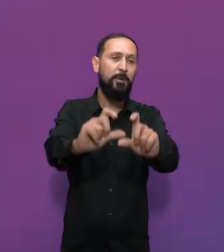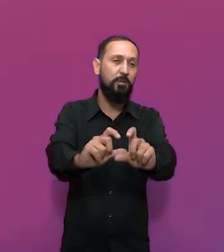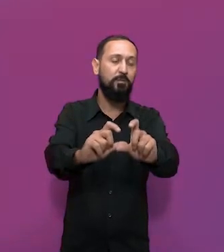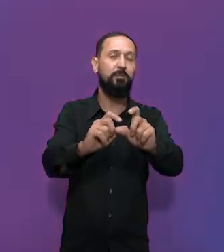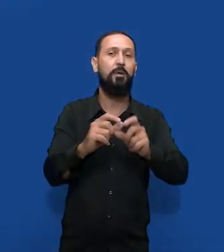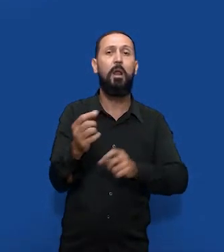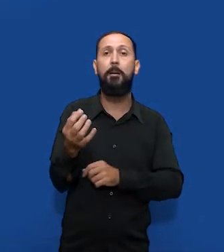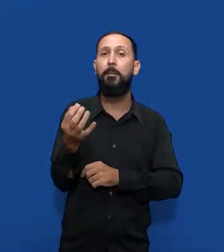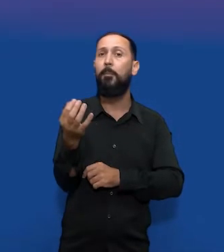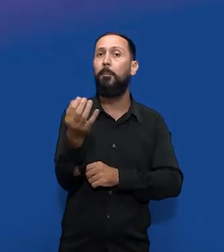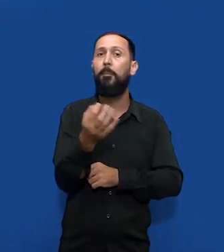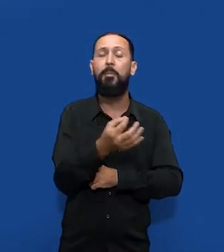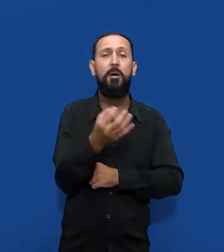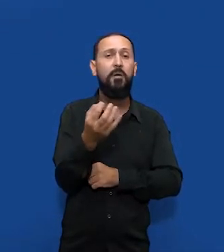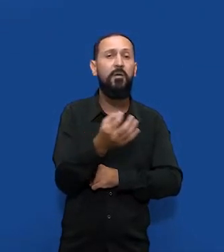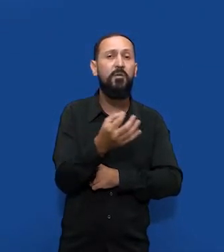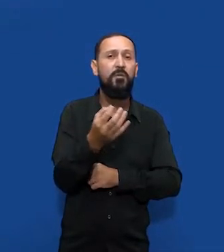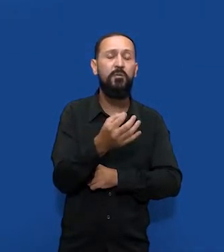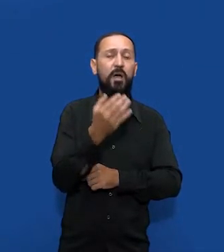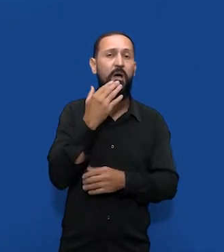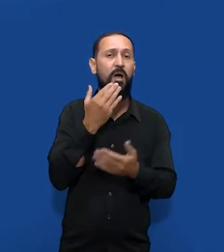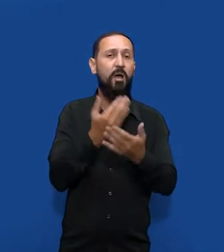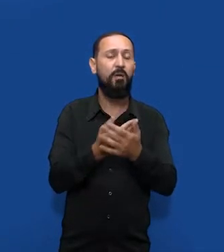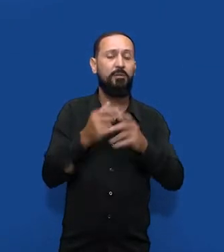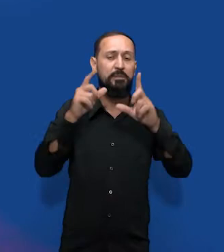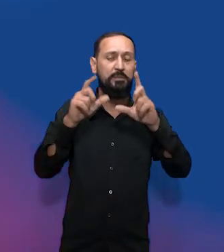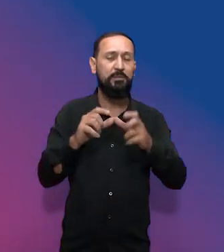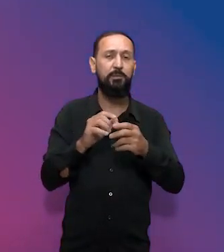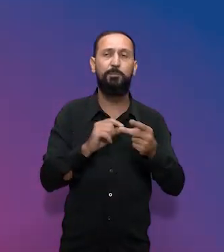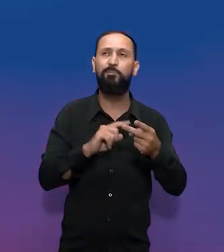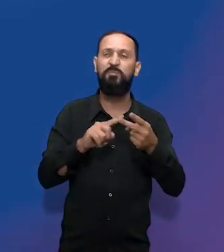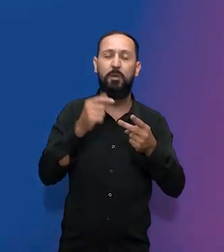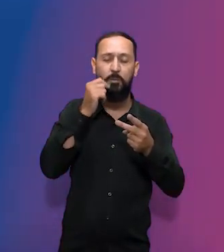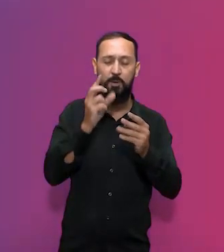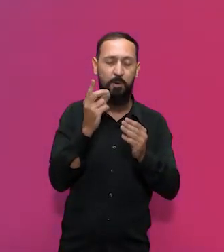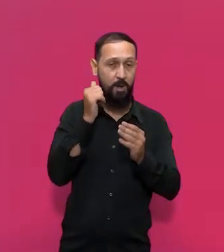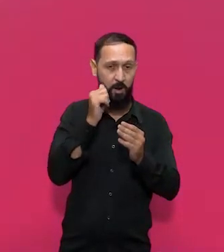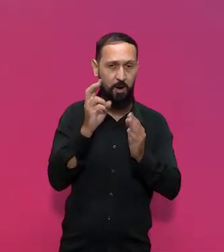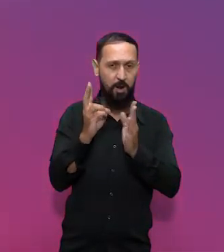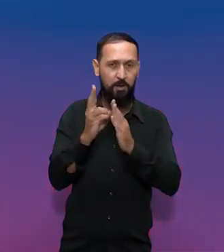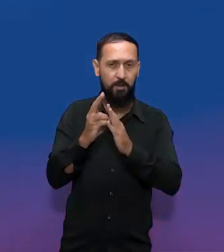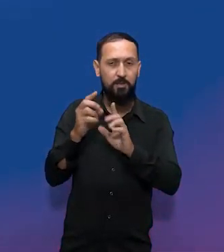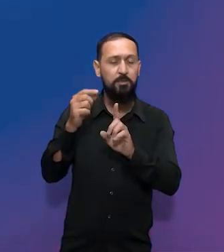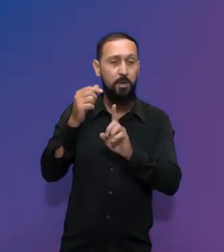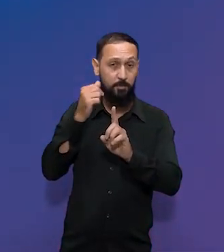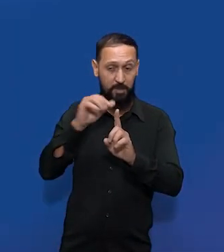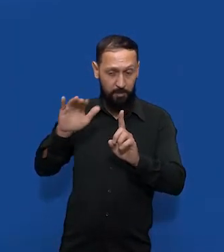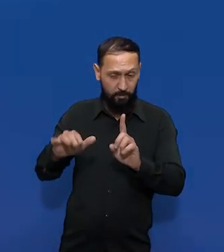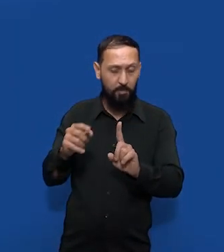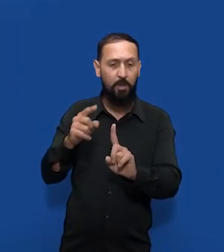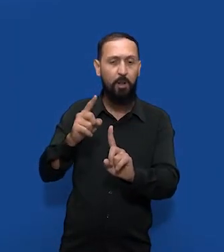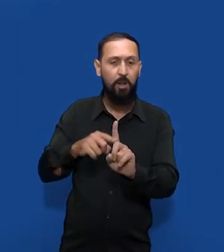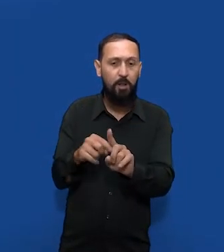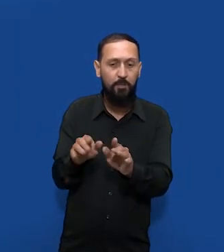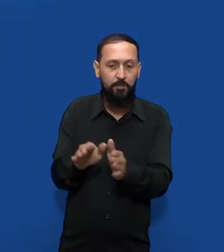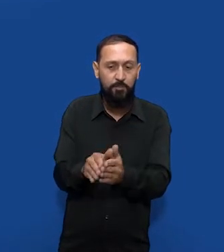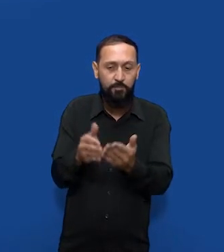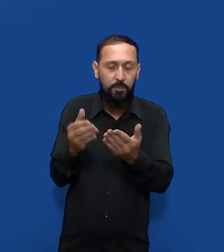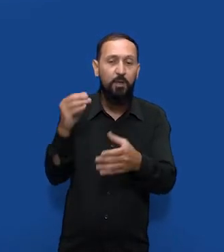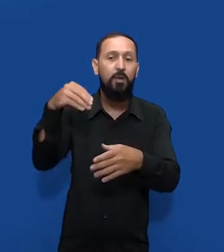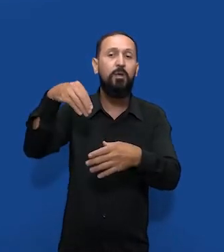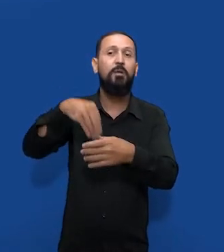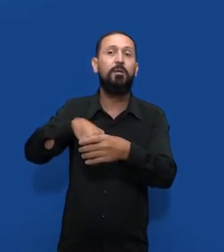portátil. Tudo perfeito, hiperrealismo fotográfico. Tem outra índiazinha nua, assim, com um livro